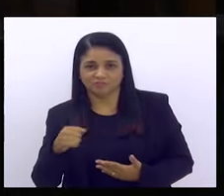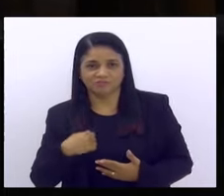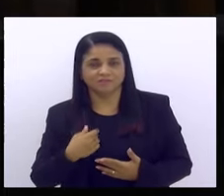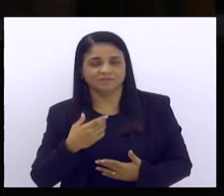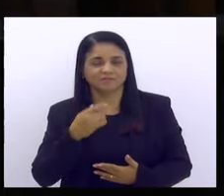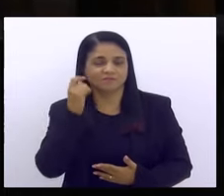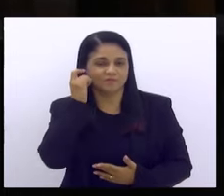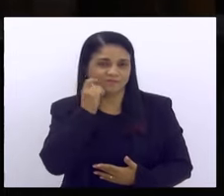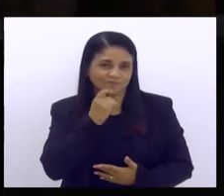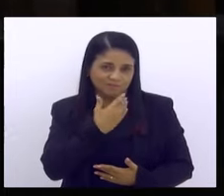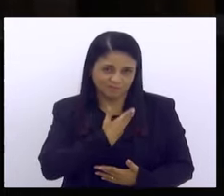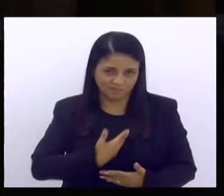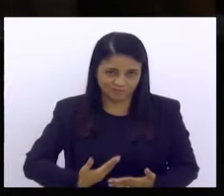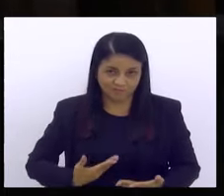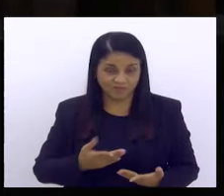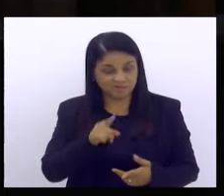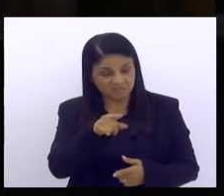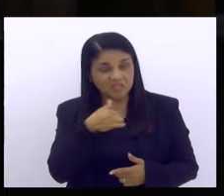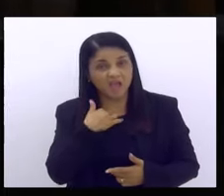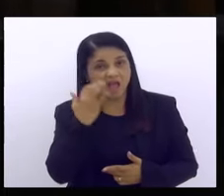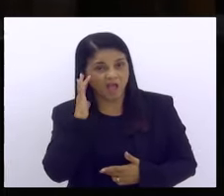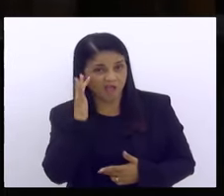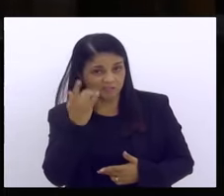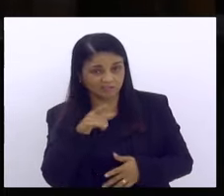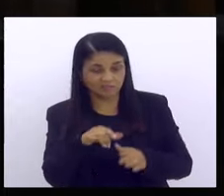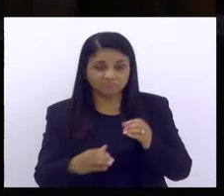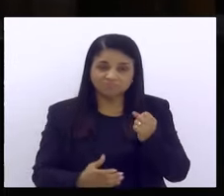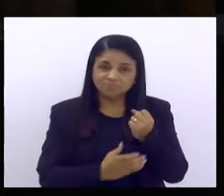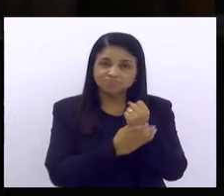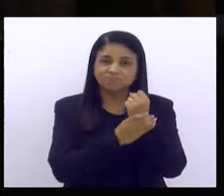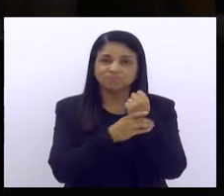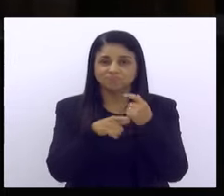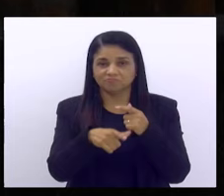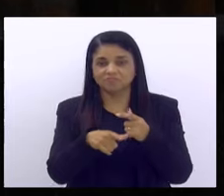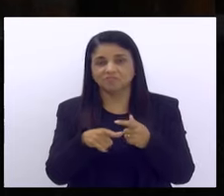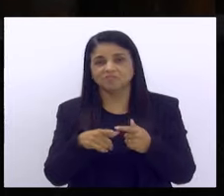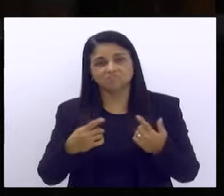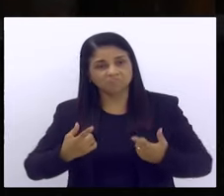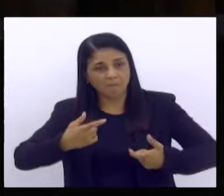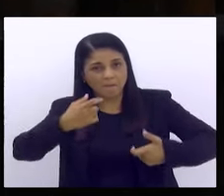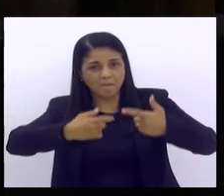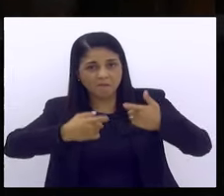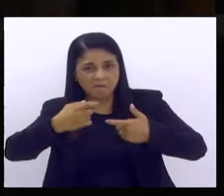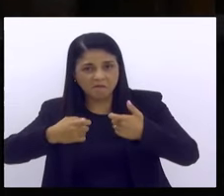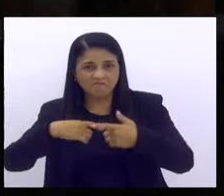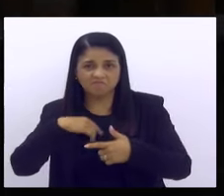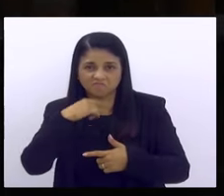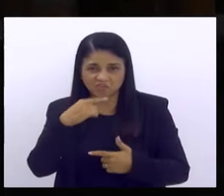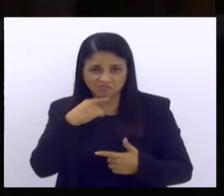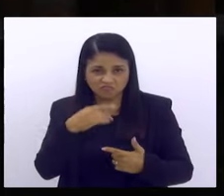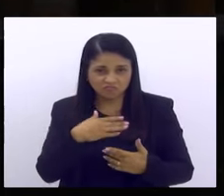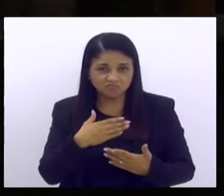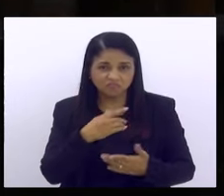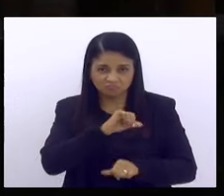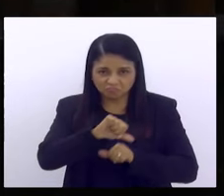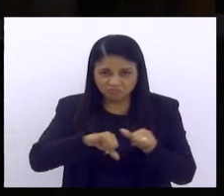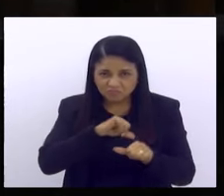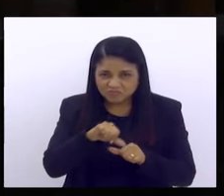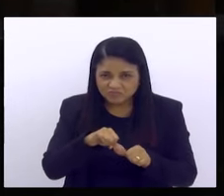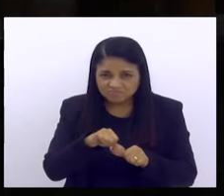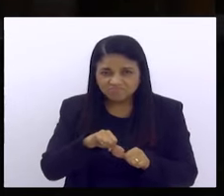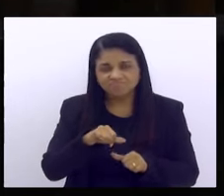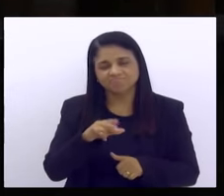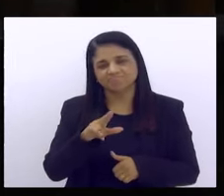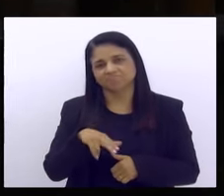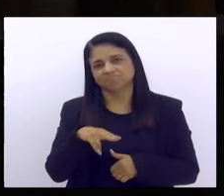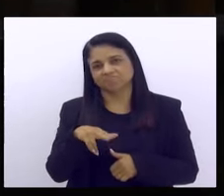que, garantindo aí essa lógica de barbárie, de confronto, vai mudar alguma coisa? Não vai